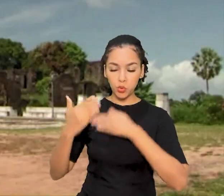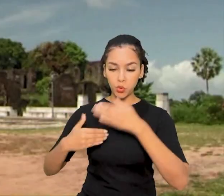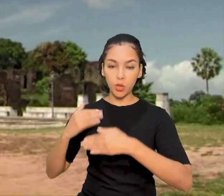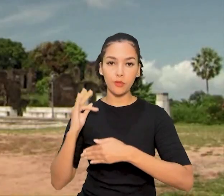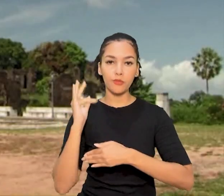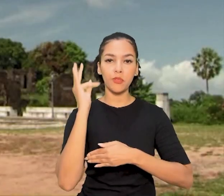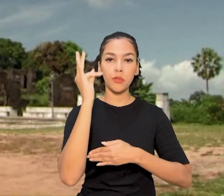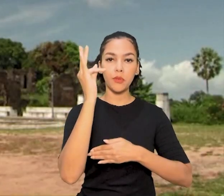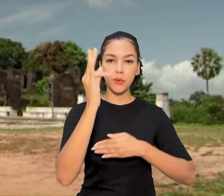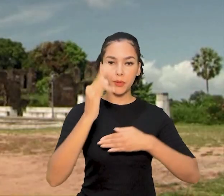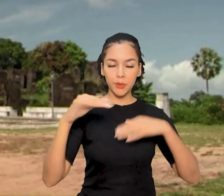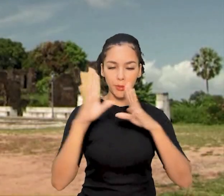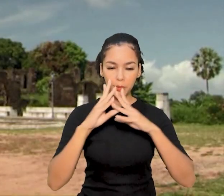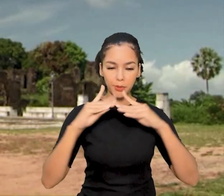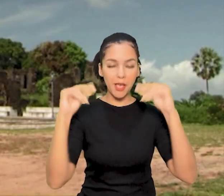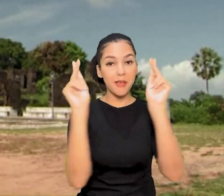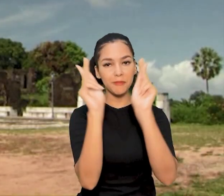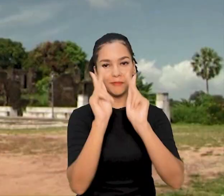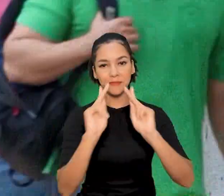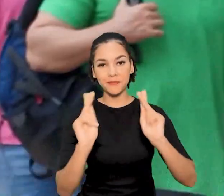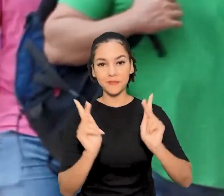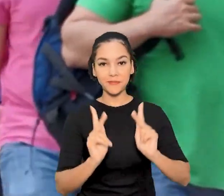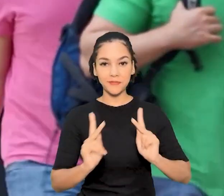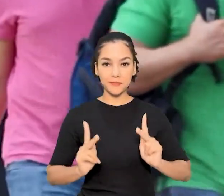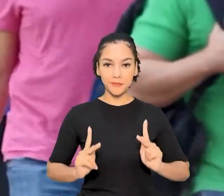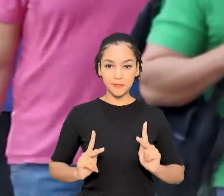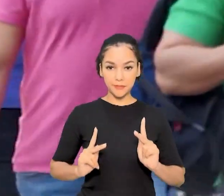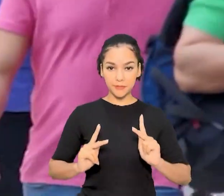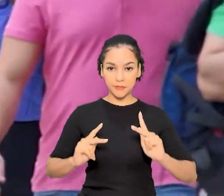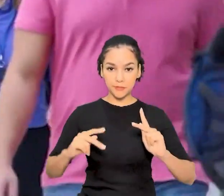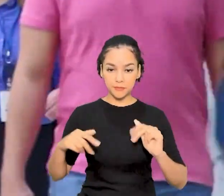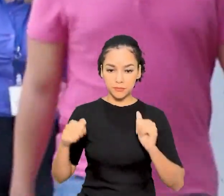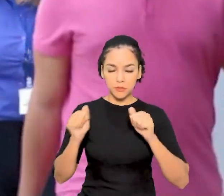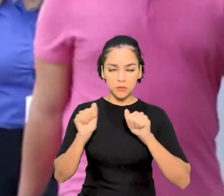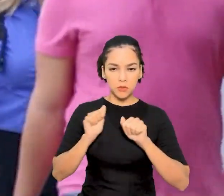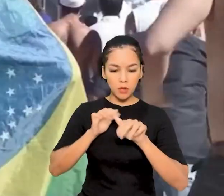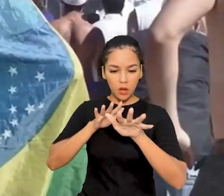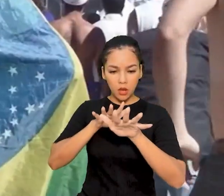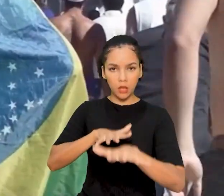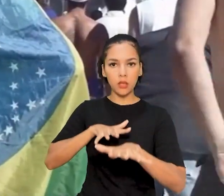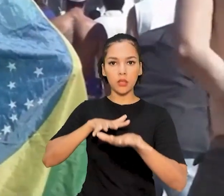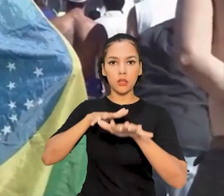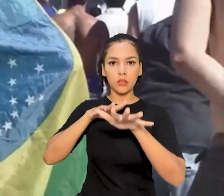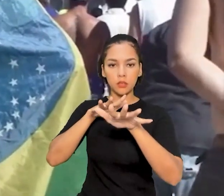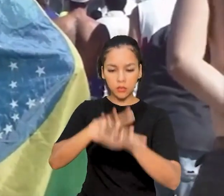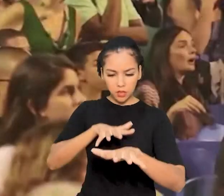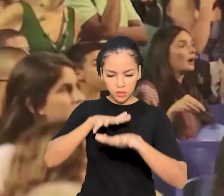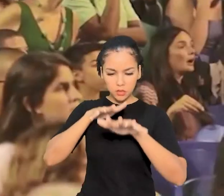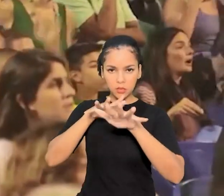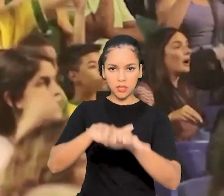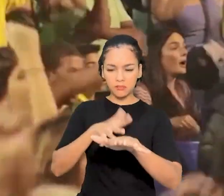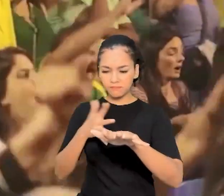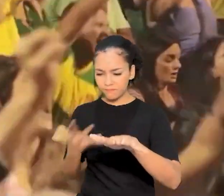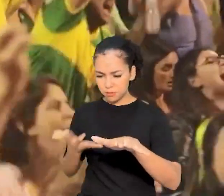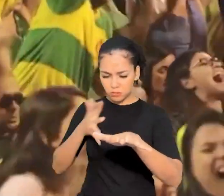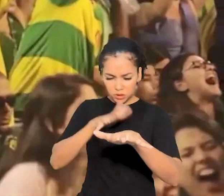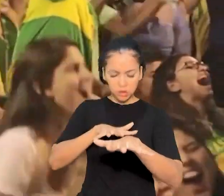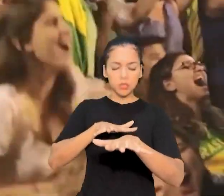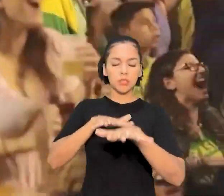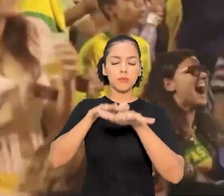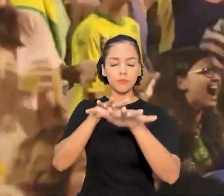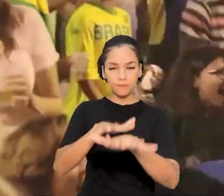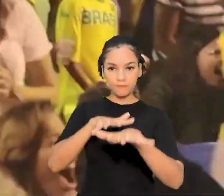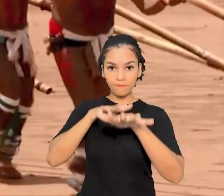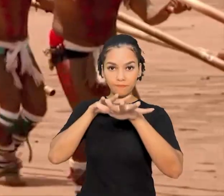glória do passado mas Ceres a justiça paraa forte terá CPR do